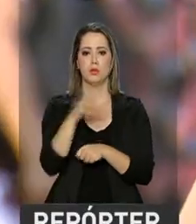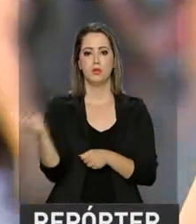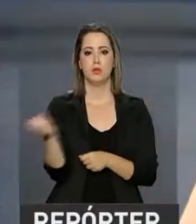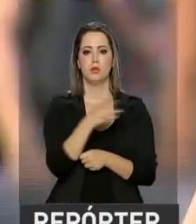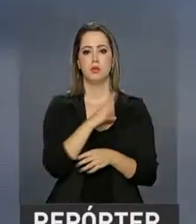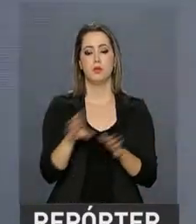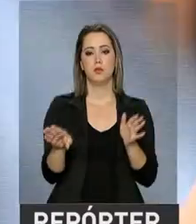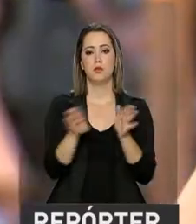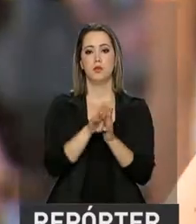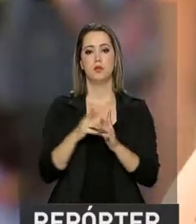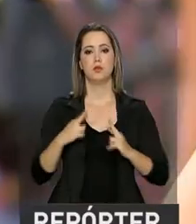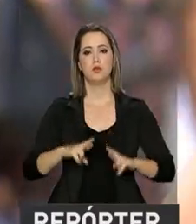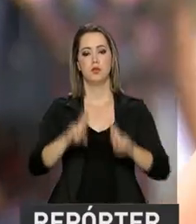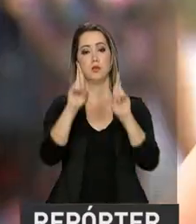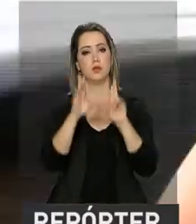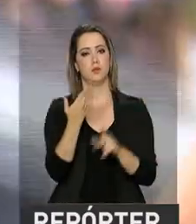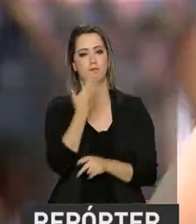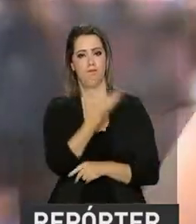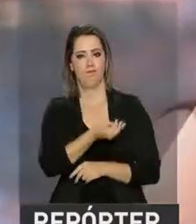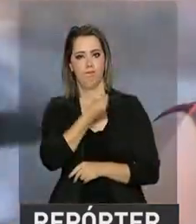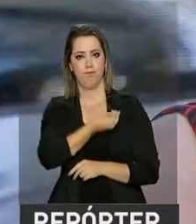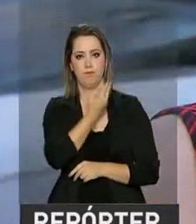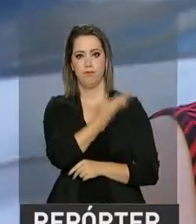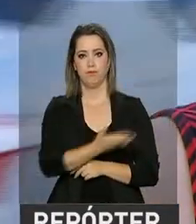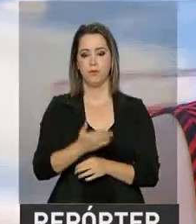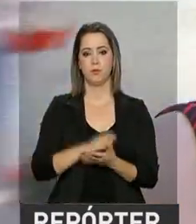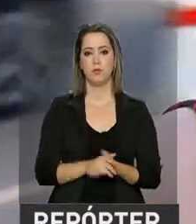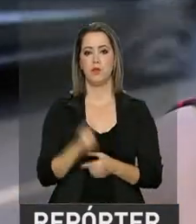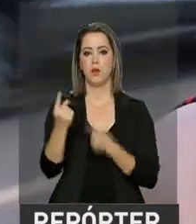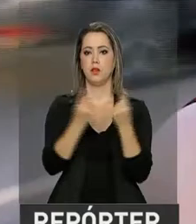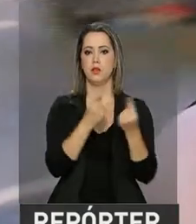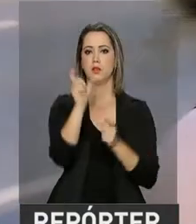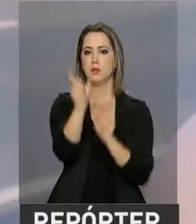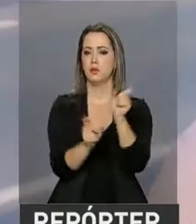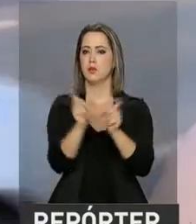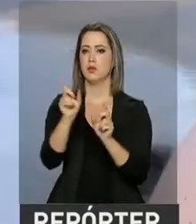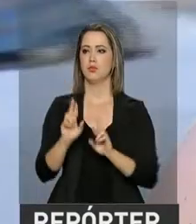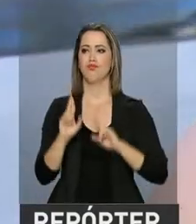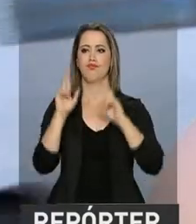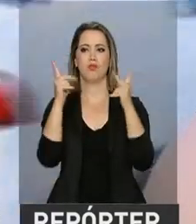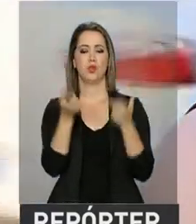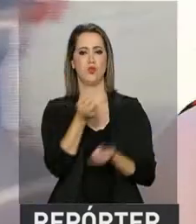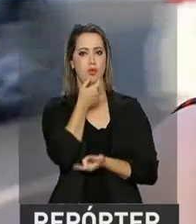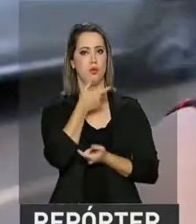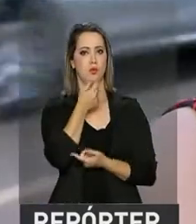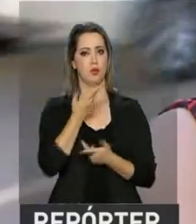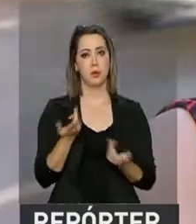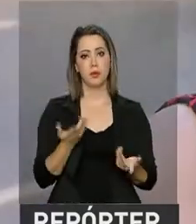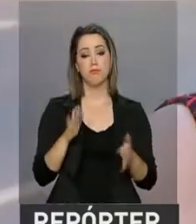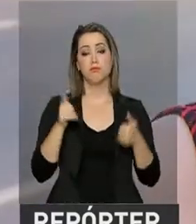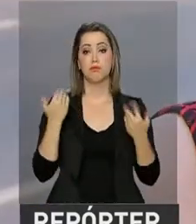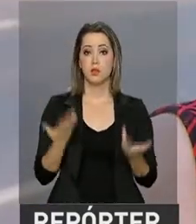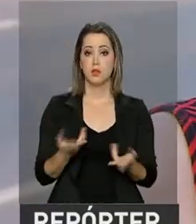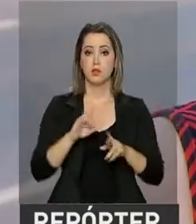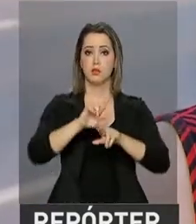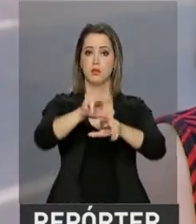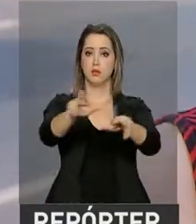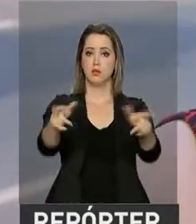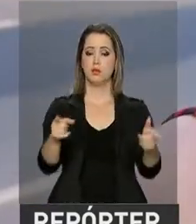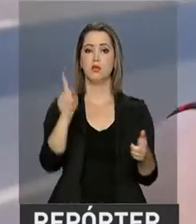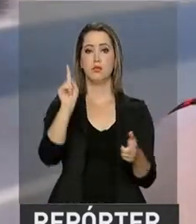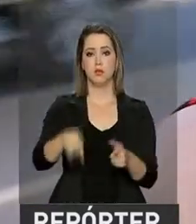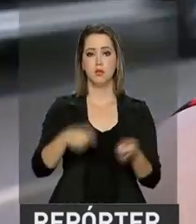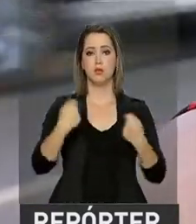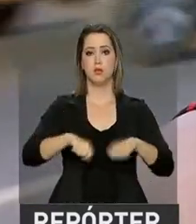chegou como uma esperança na vida da Raíssa. Cada pessoa reage ao medicamento de forma diferente, por isso a variedade é essencial